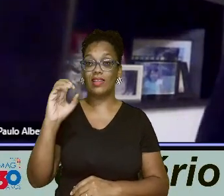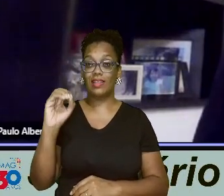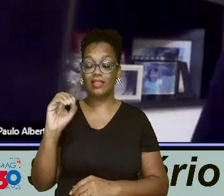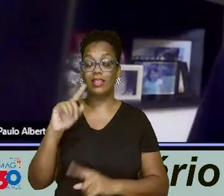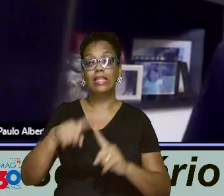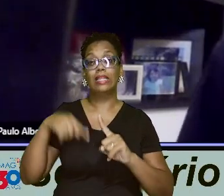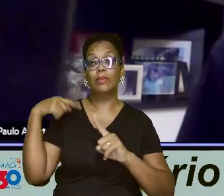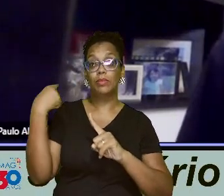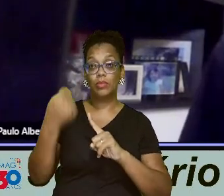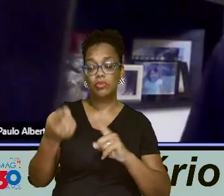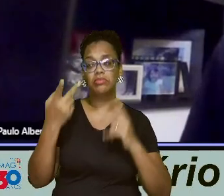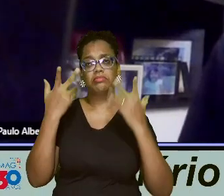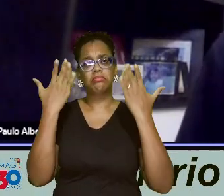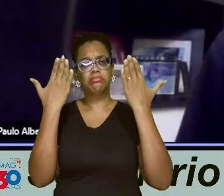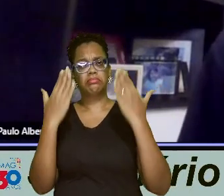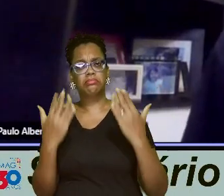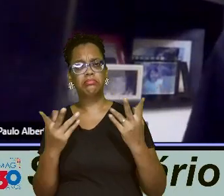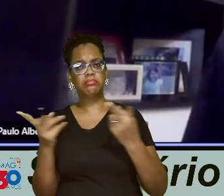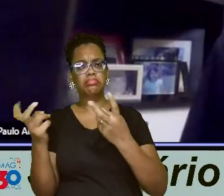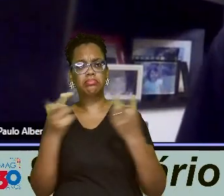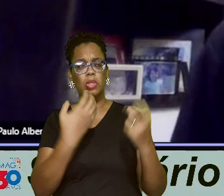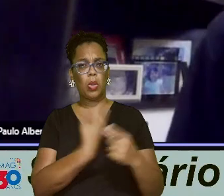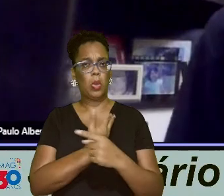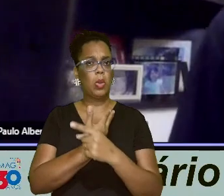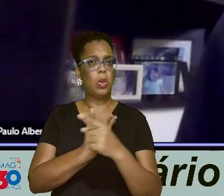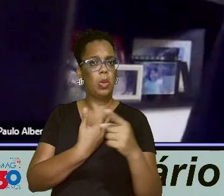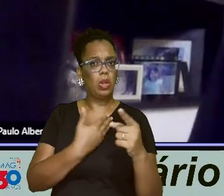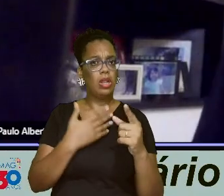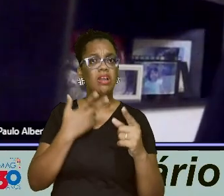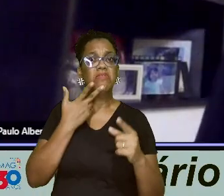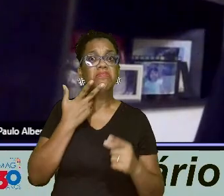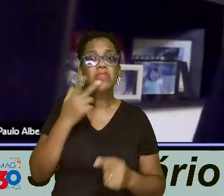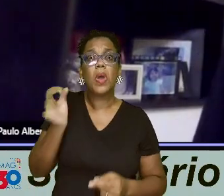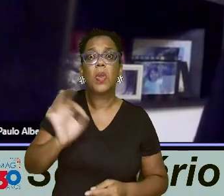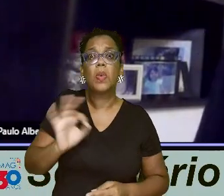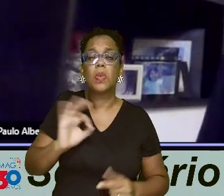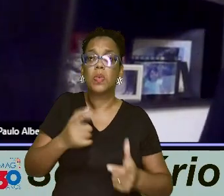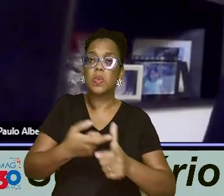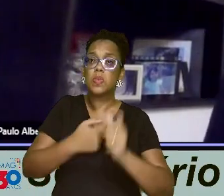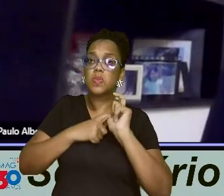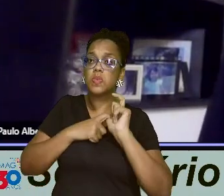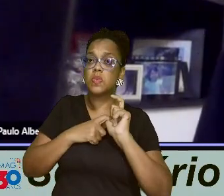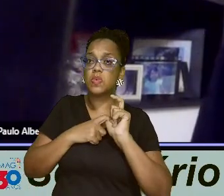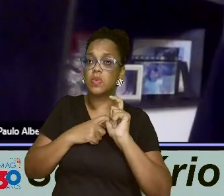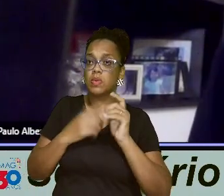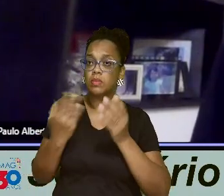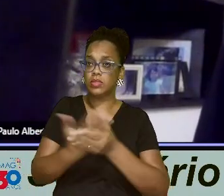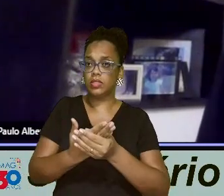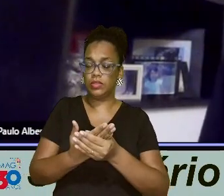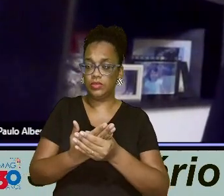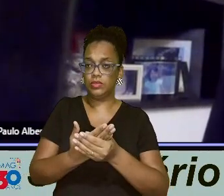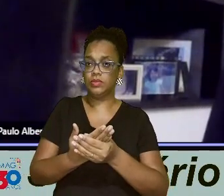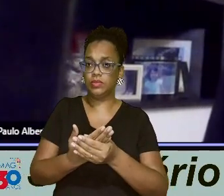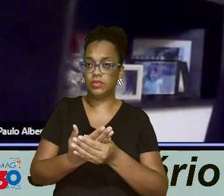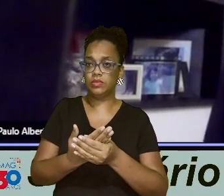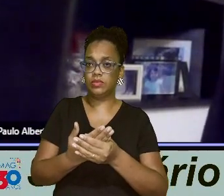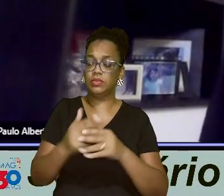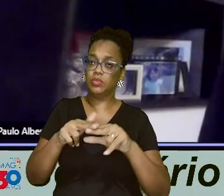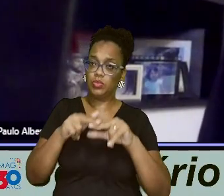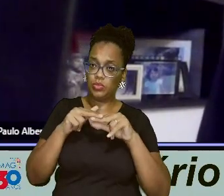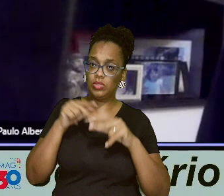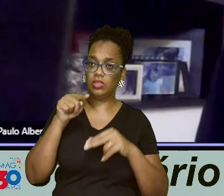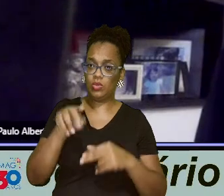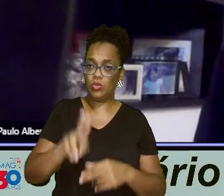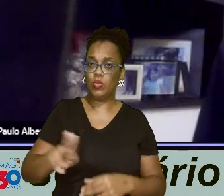podemos observar, colegas deixaram até mesmo de mencionar a suspensão desse precedente. suspensão do processo para fins